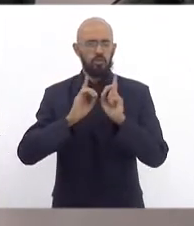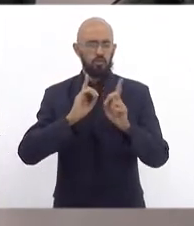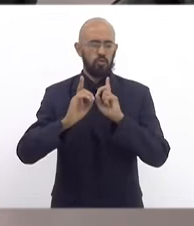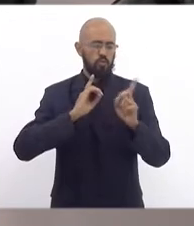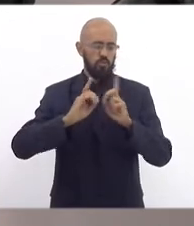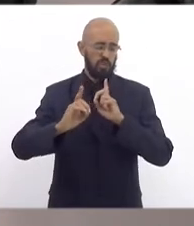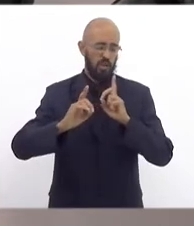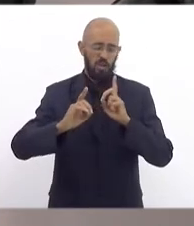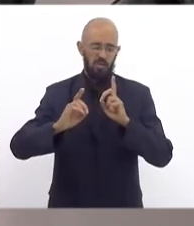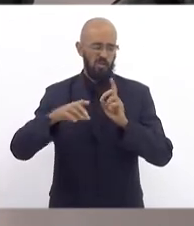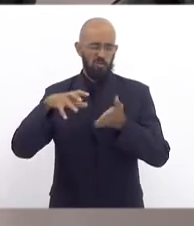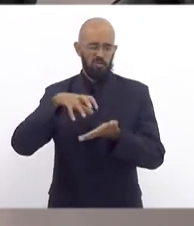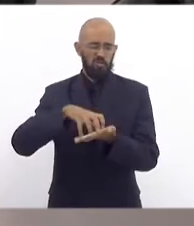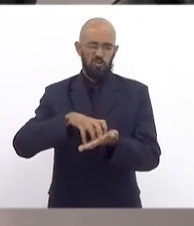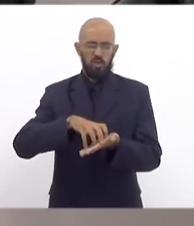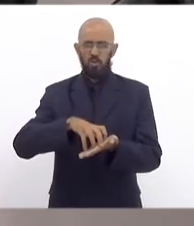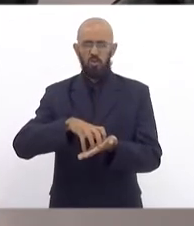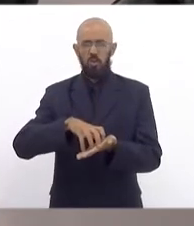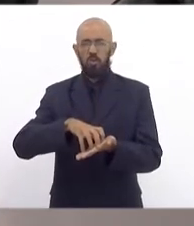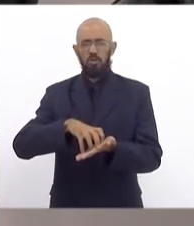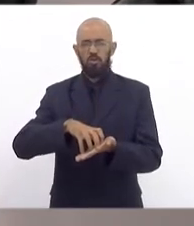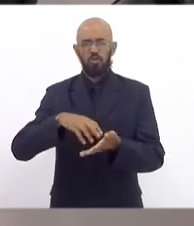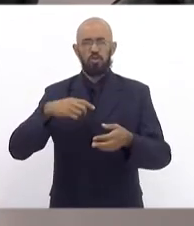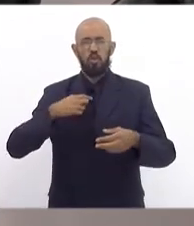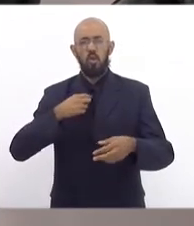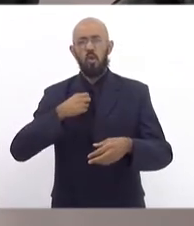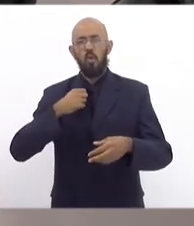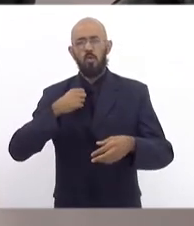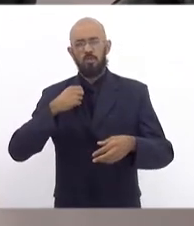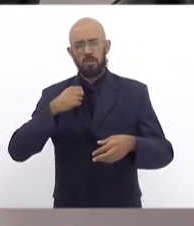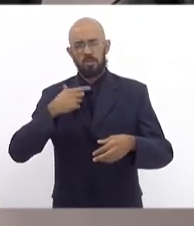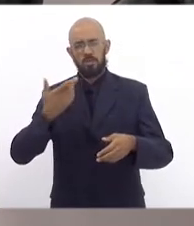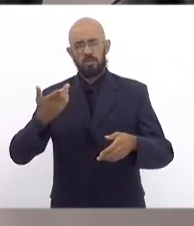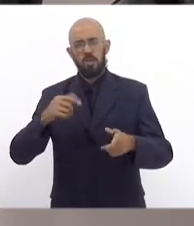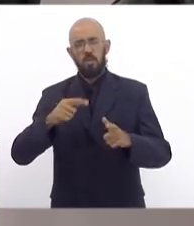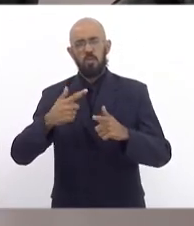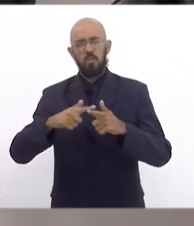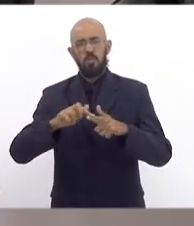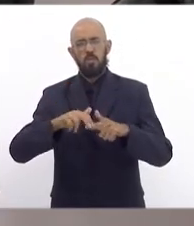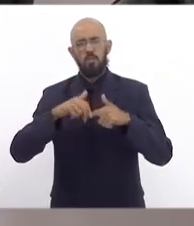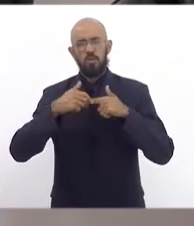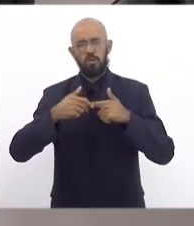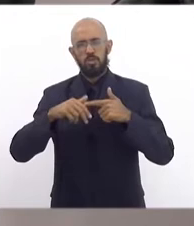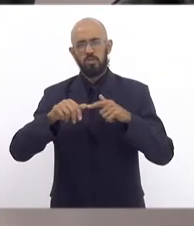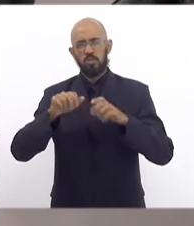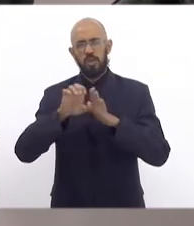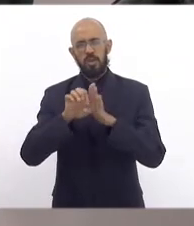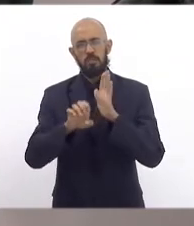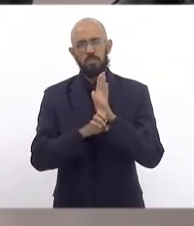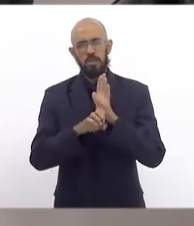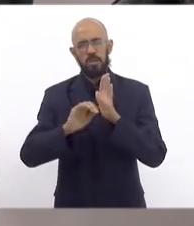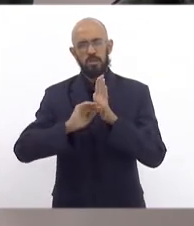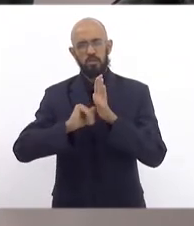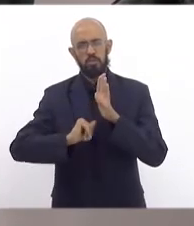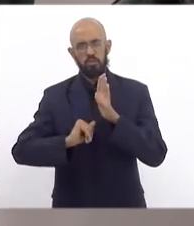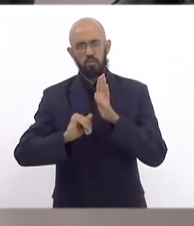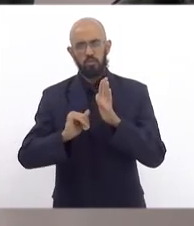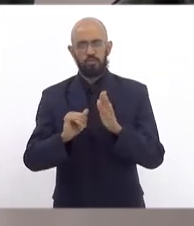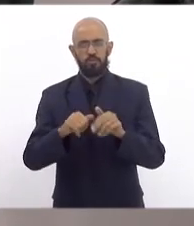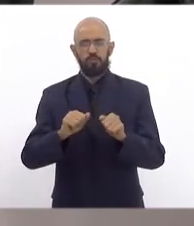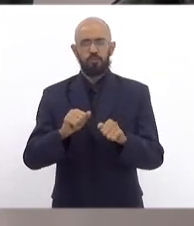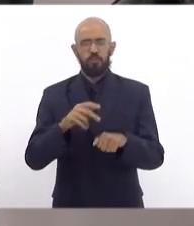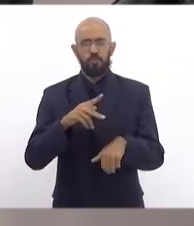setor Têxtil retrata de certa estou só explicando o que que a emenda fez em relação ao projeto